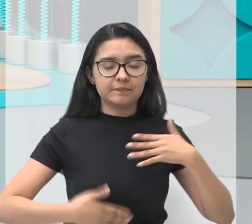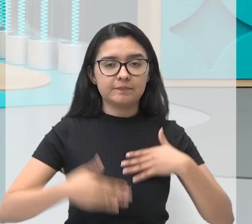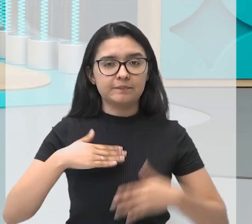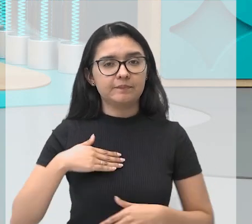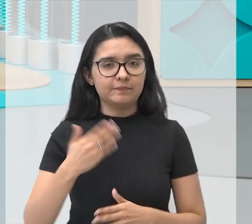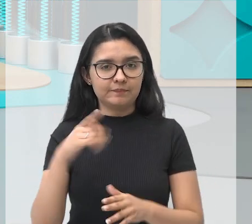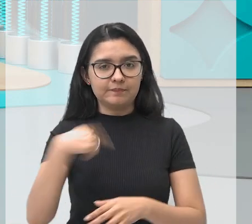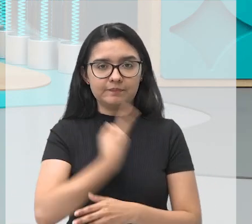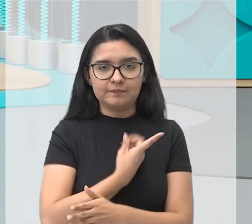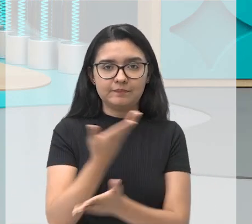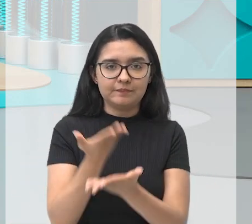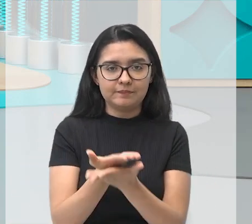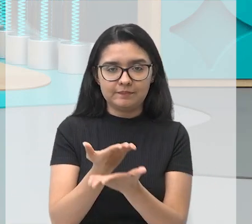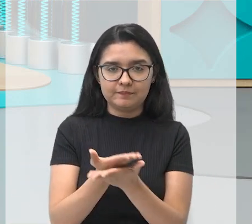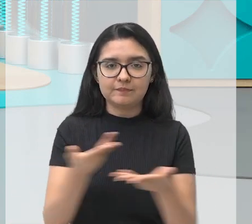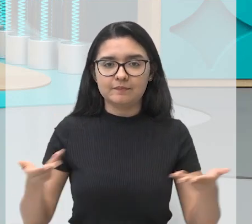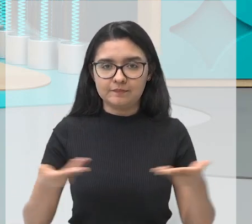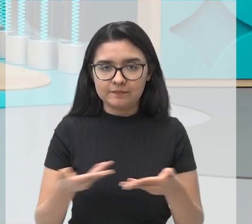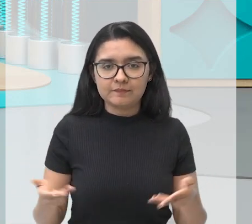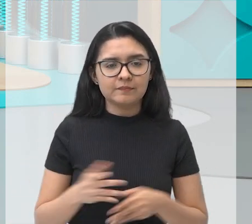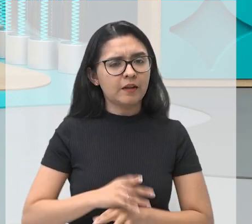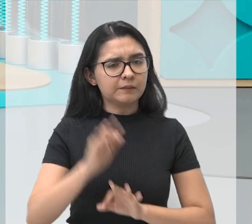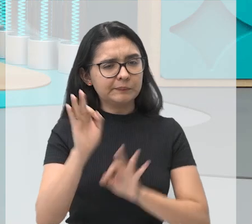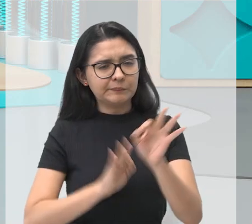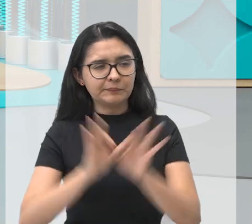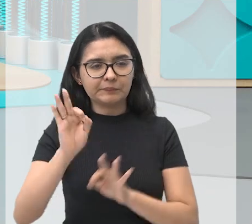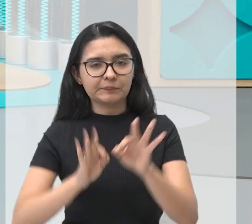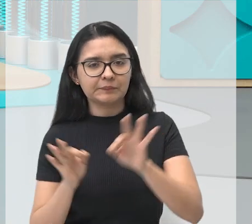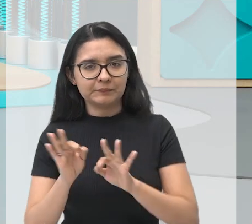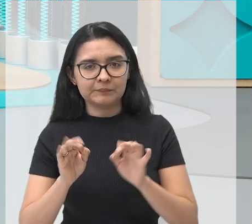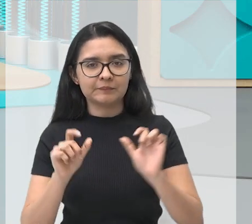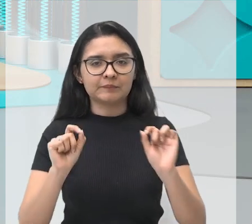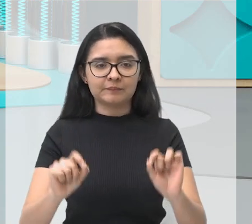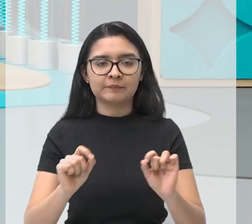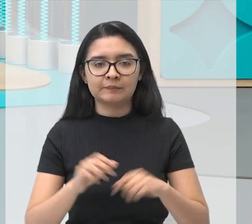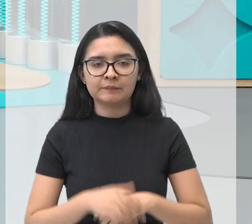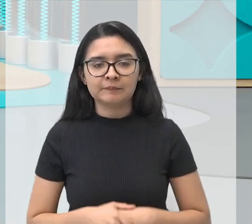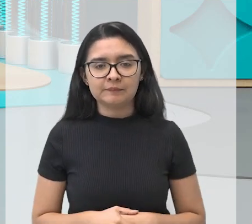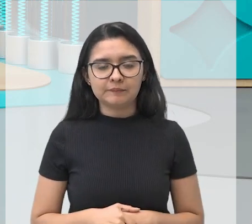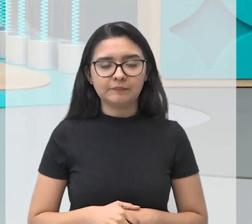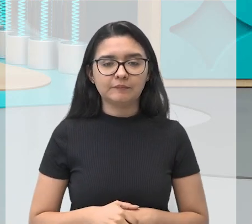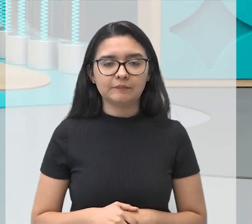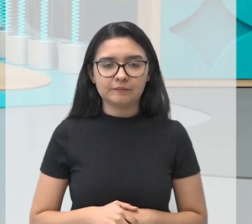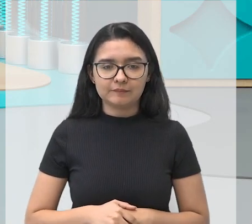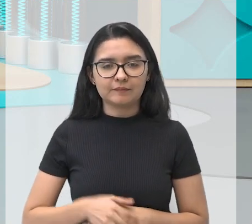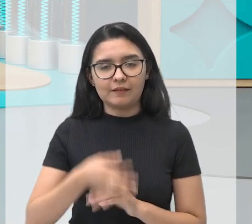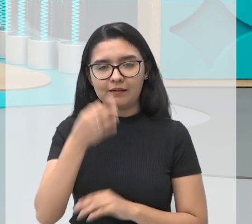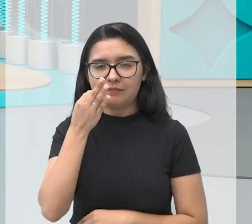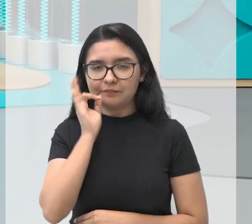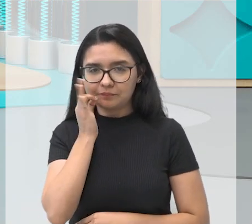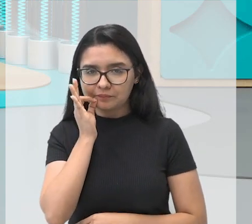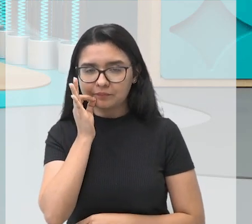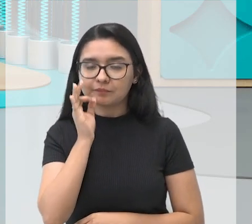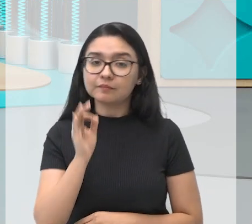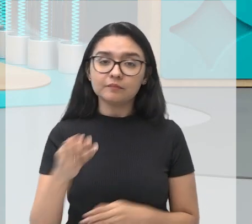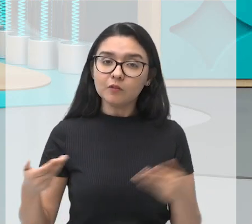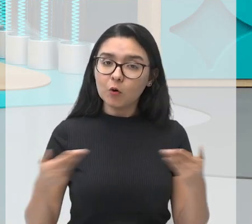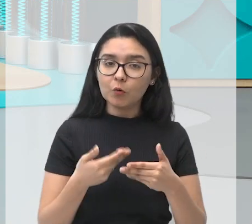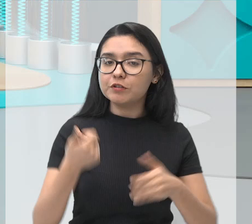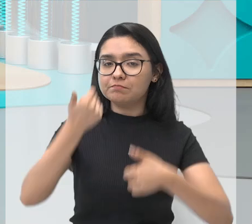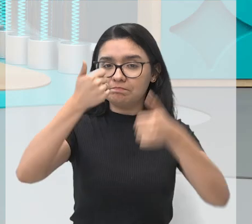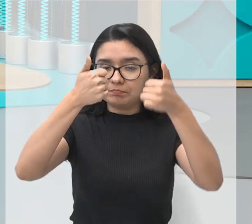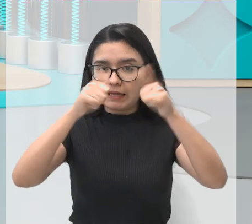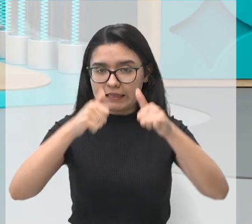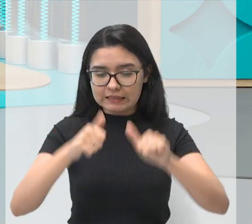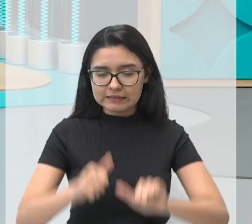aula. Então, já deixa aí, tá tudo bem organizado ali, coloquei a ideia do cafezinho ali do lado, e a gente vai fazer essa análise